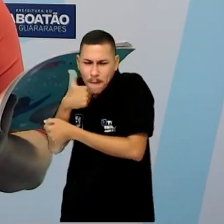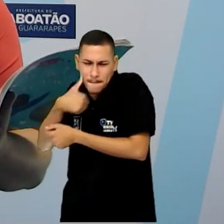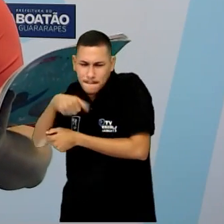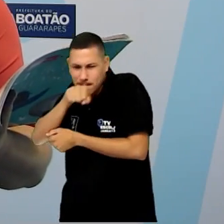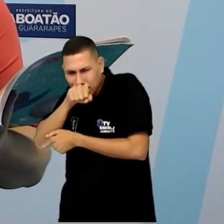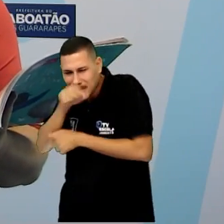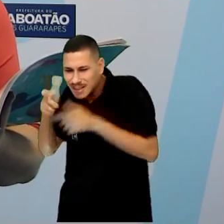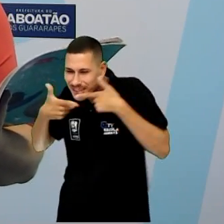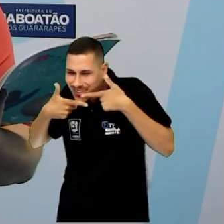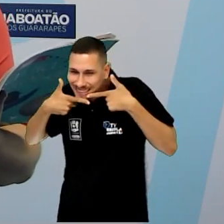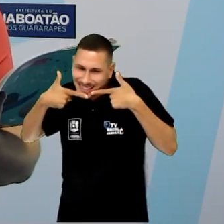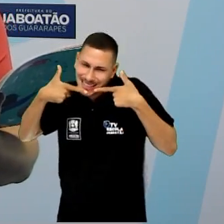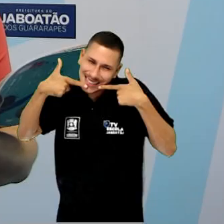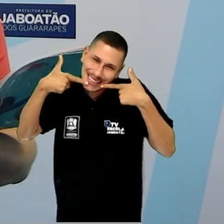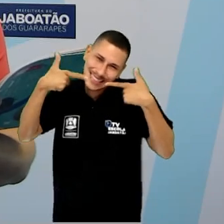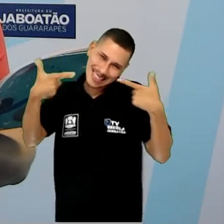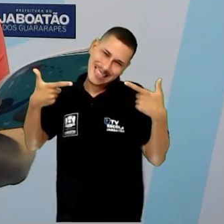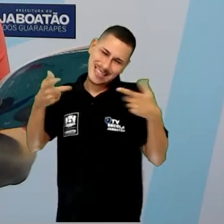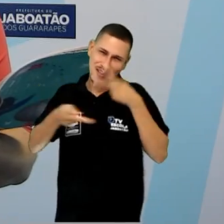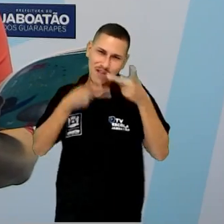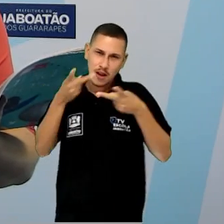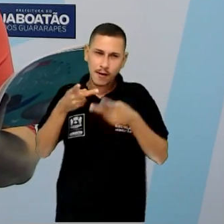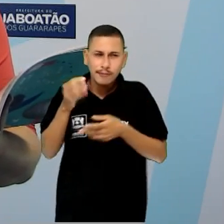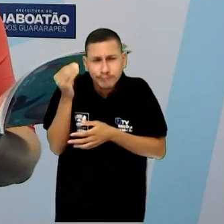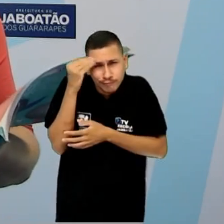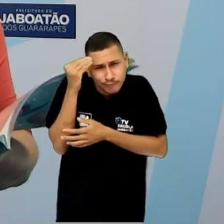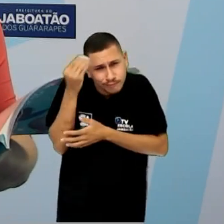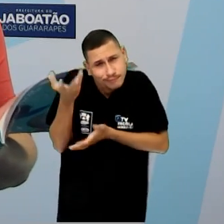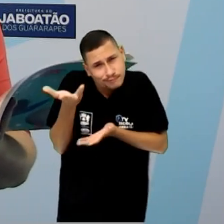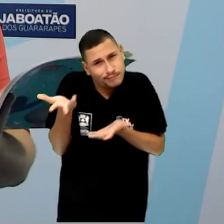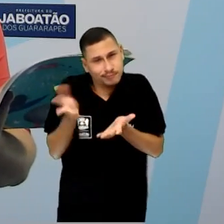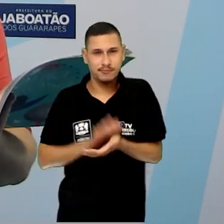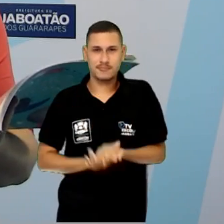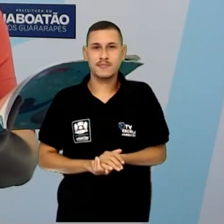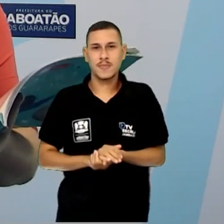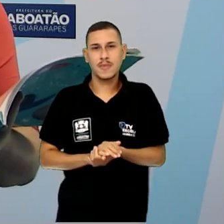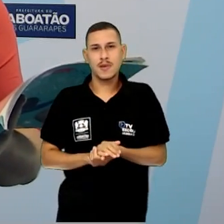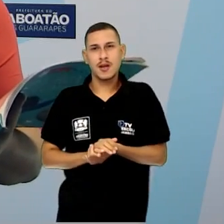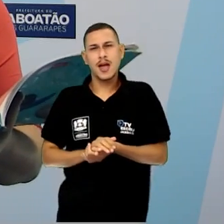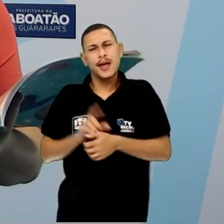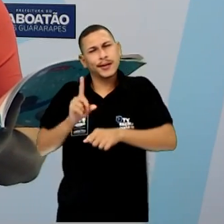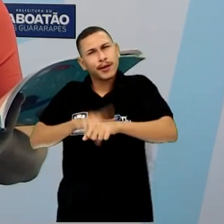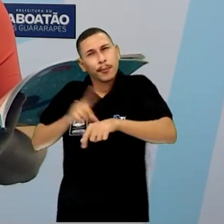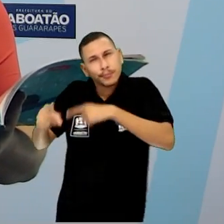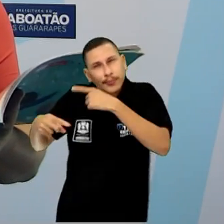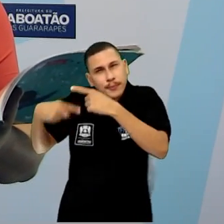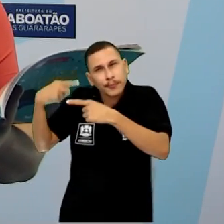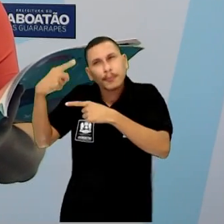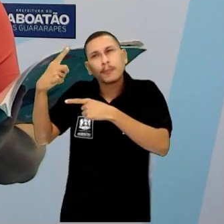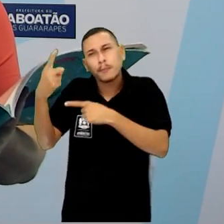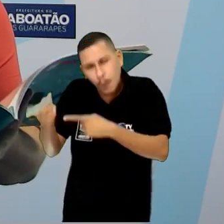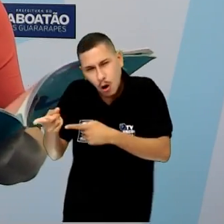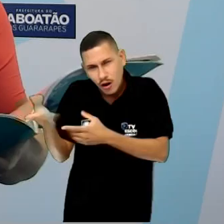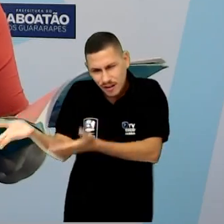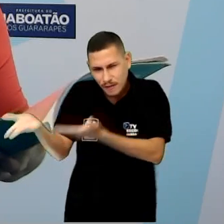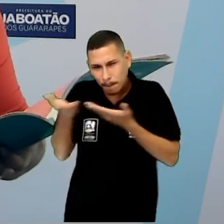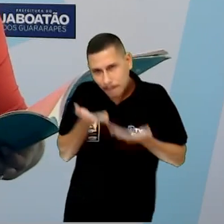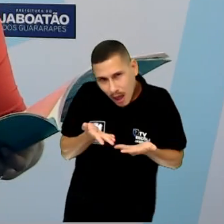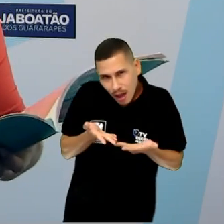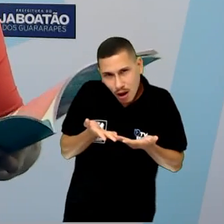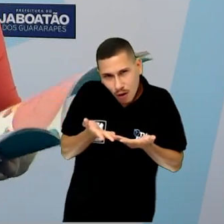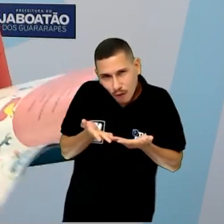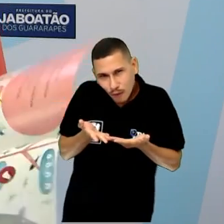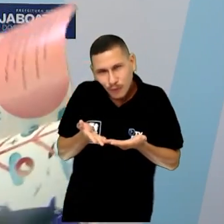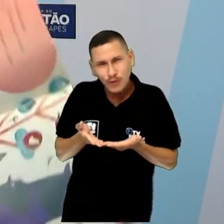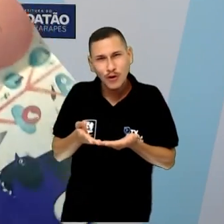abraçou a mãe com carinho e sorriu, um sorriso que dizia: Tente. Tempos depois, Gralha Gralhosa recebeu o convite para morar em